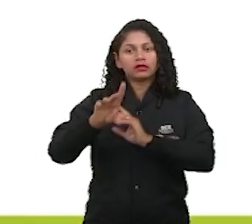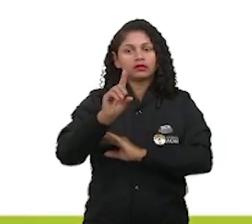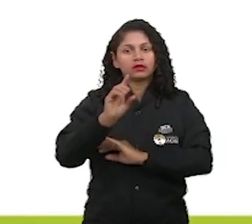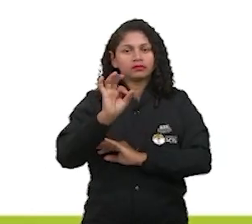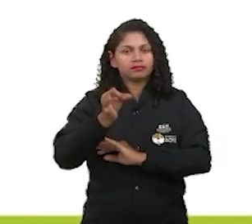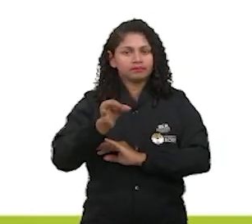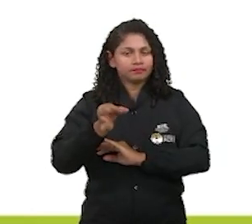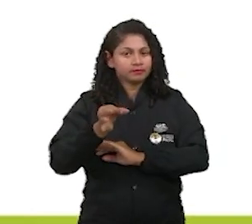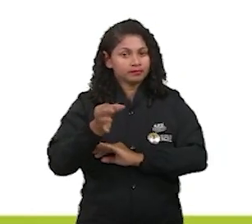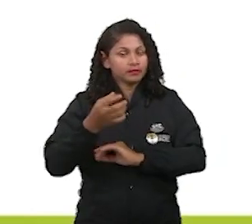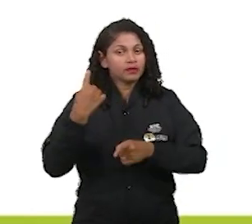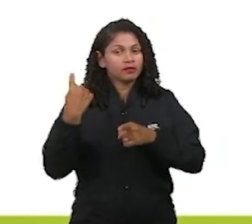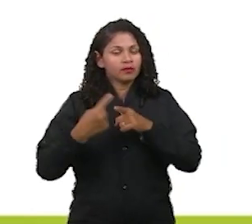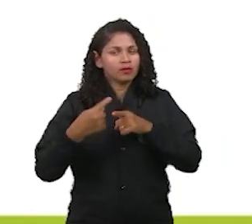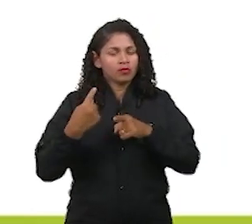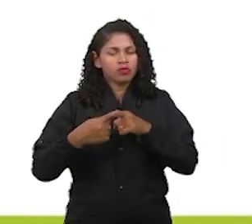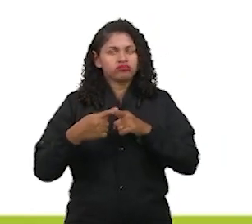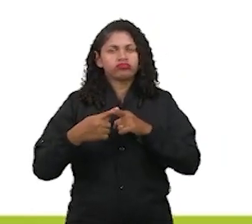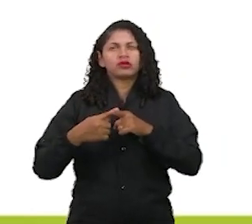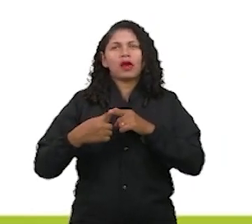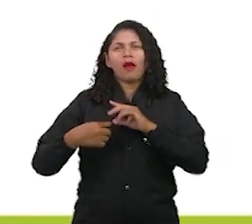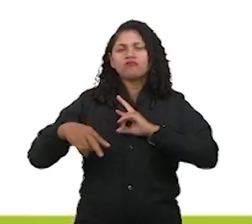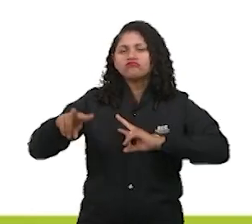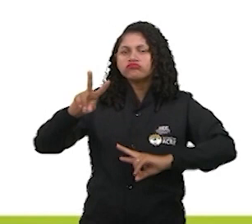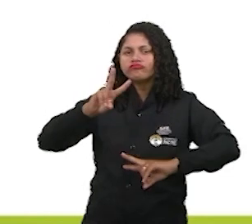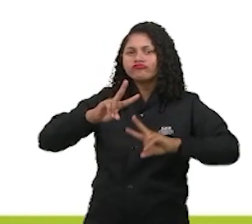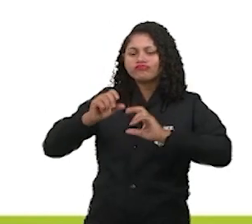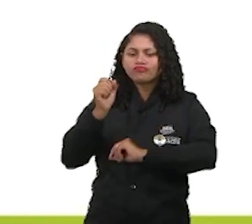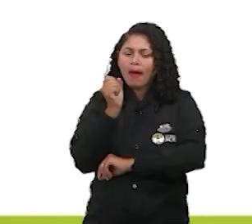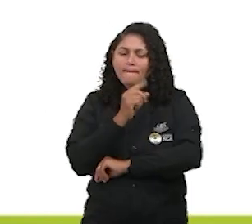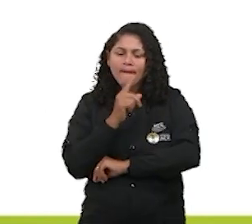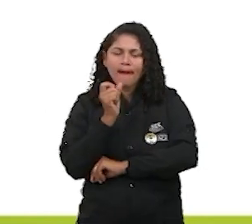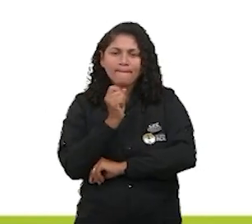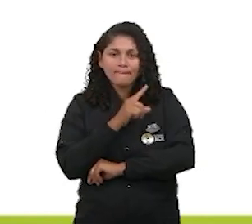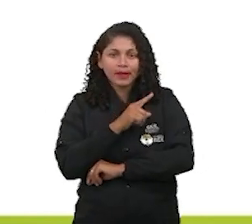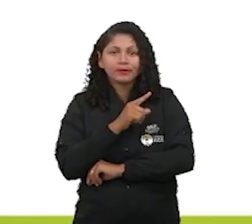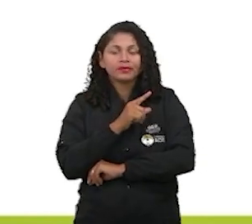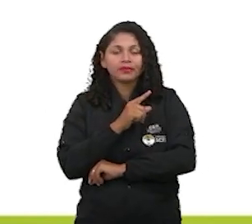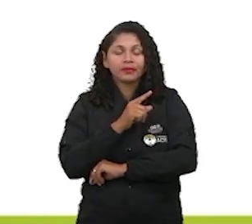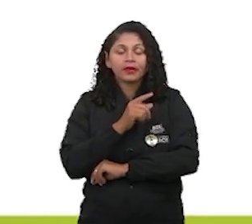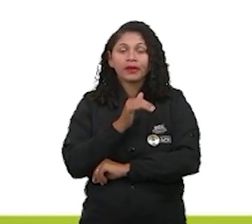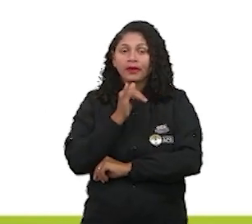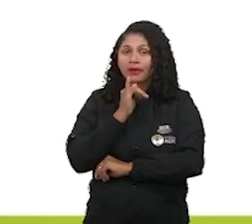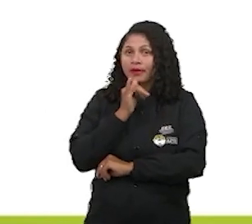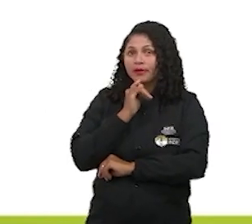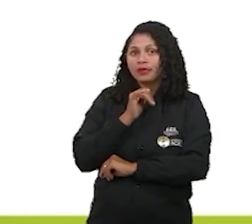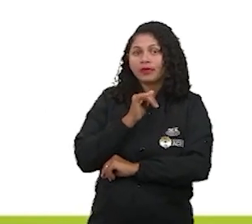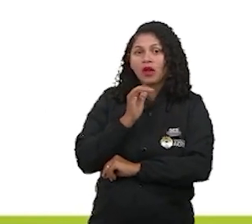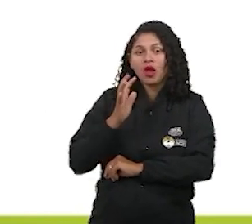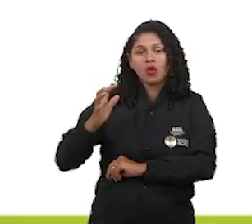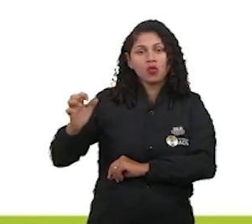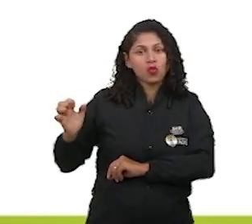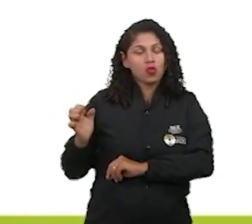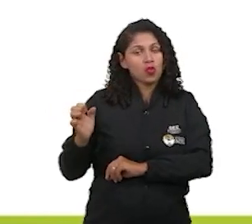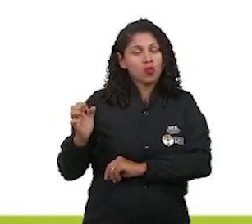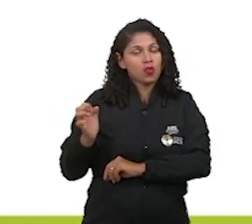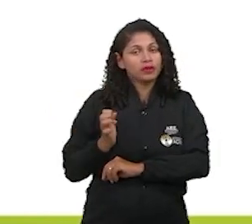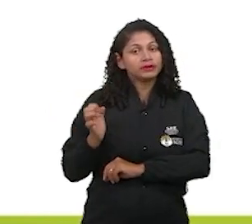Ele traz o quê? Uma visão irônica. A visão o quê? Do rico e do pobre, em